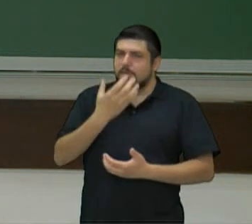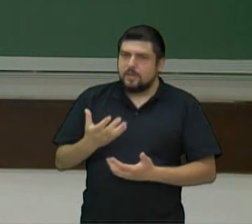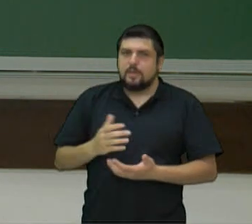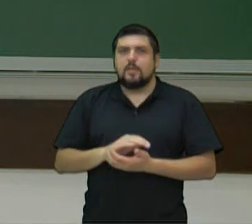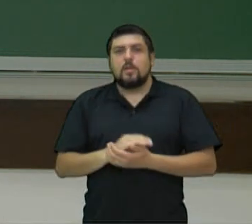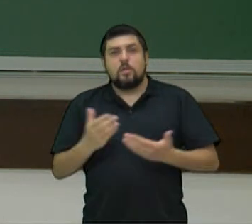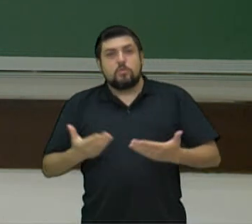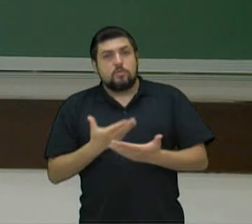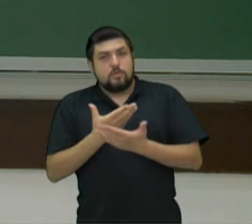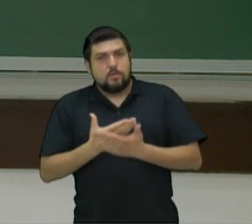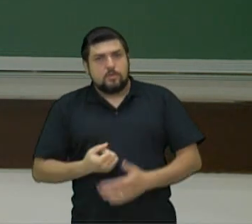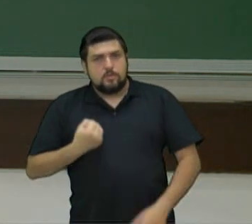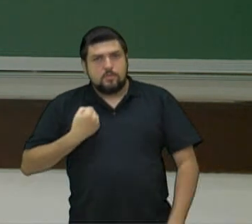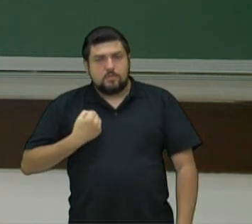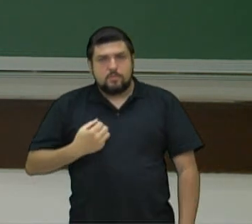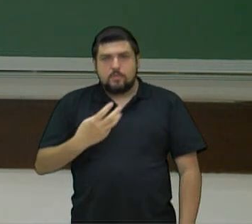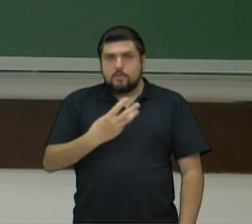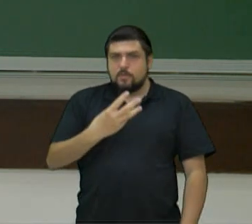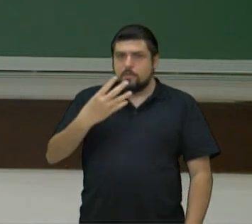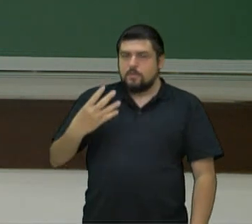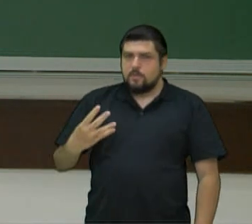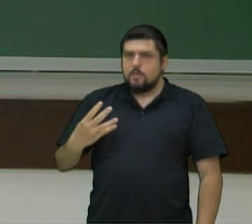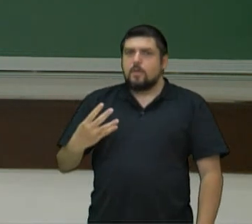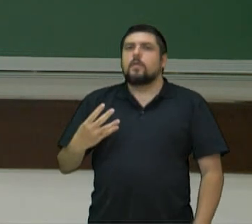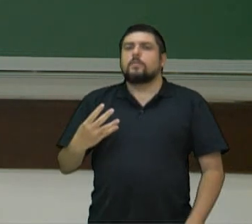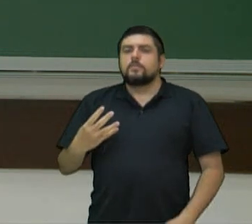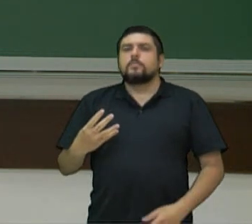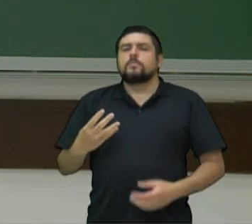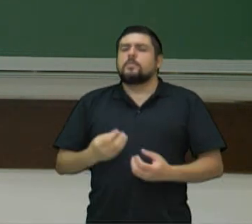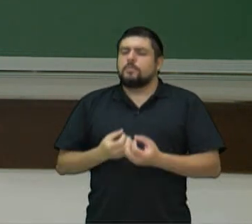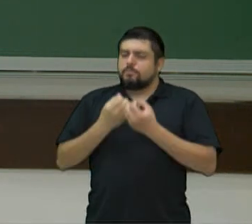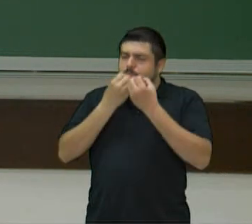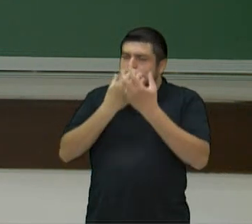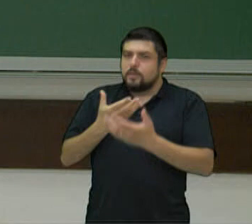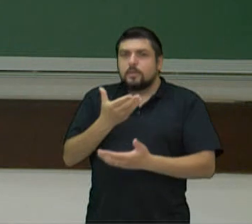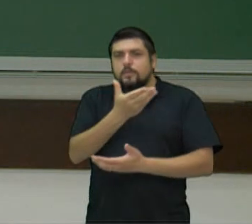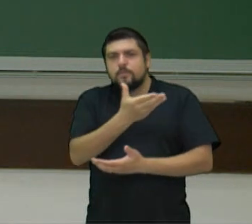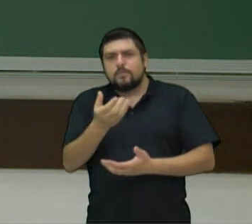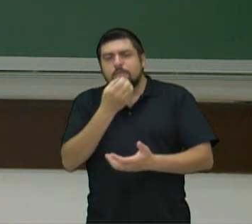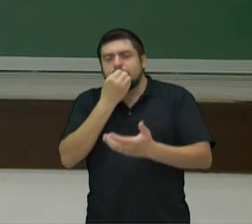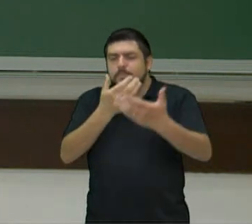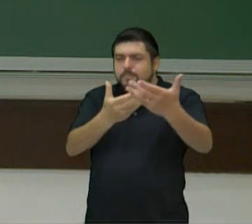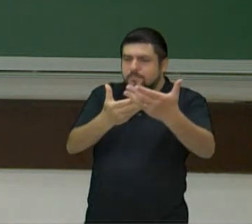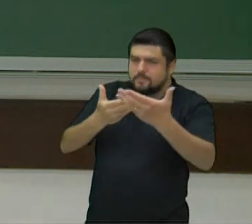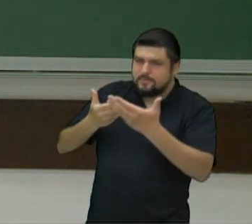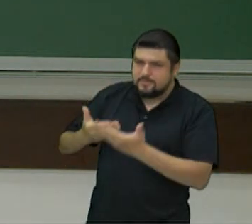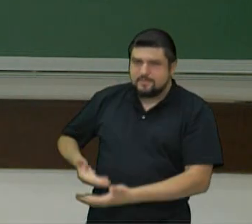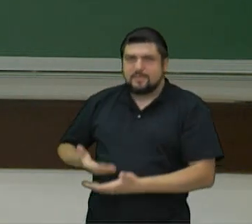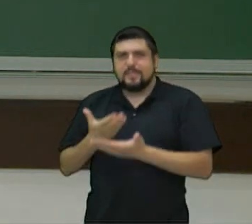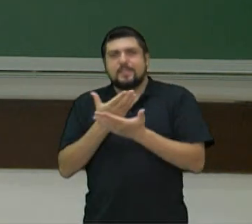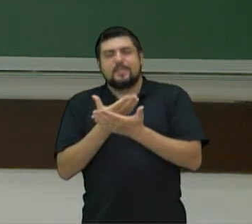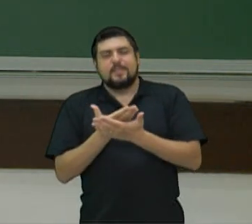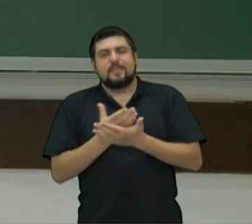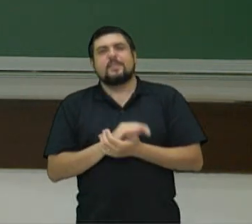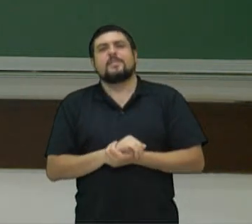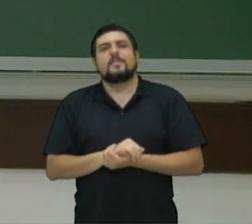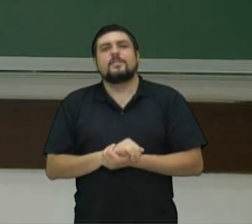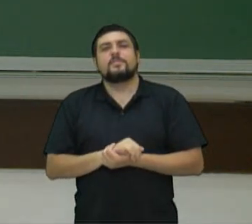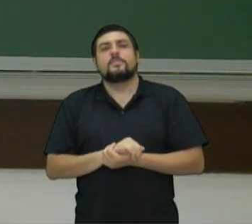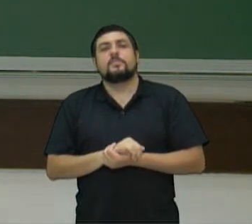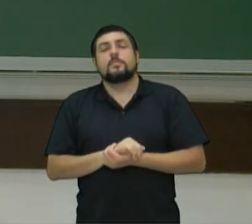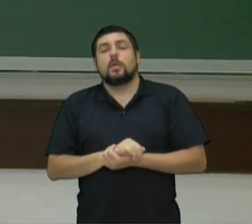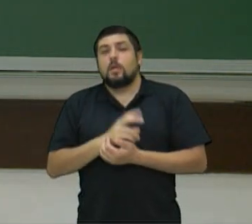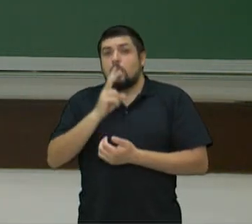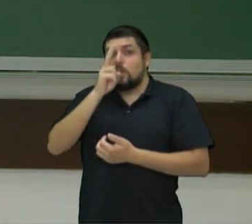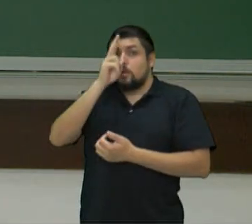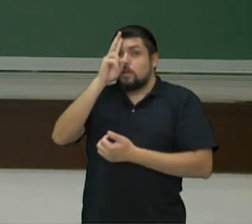número 34 de inglês e quero dizer que vocês são muito bem-vindos nessa aula. E eu quero lembrá-los que vocês